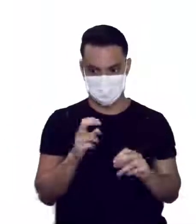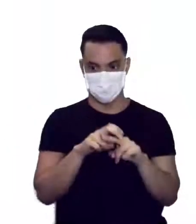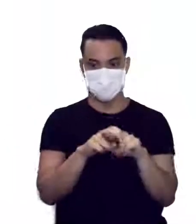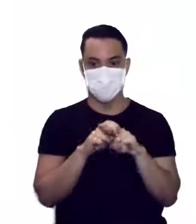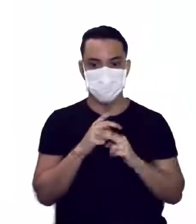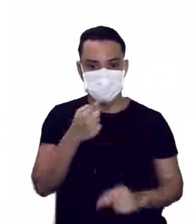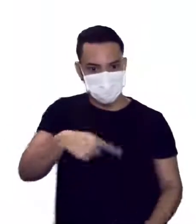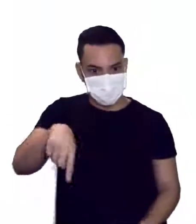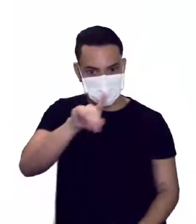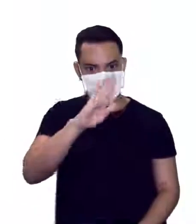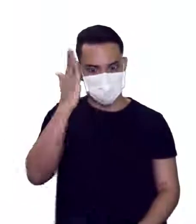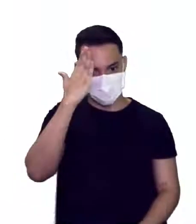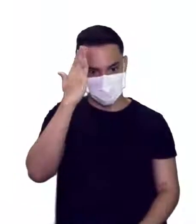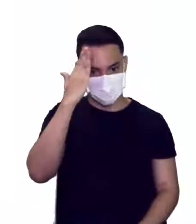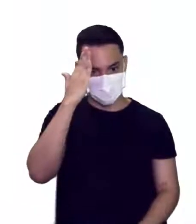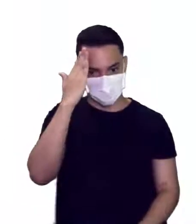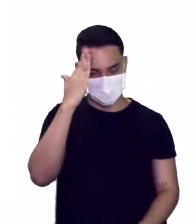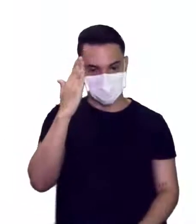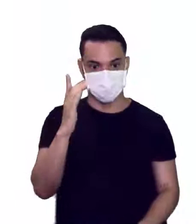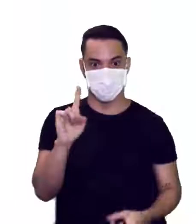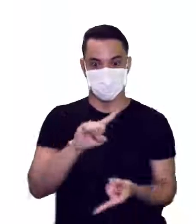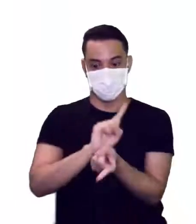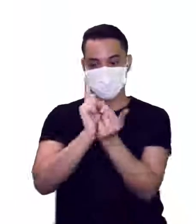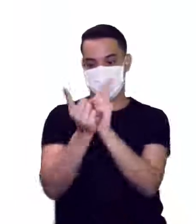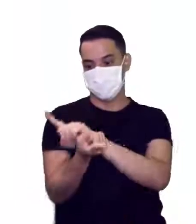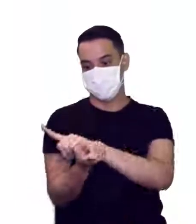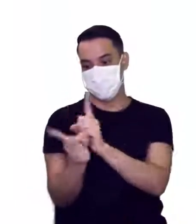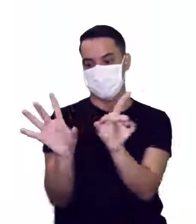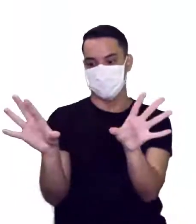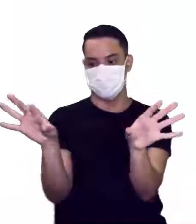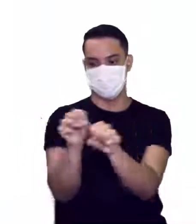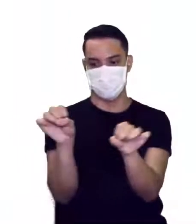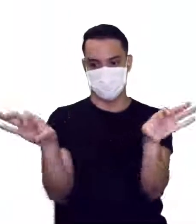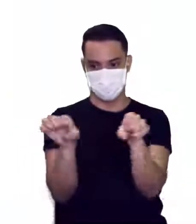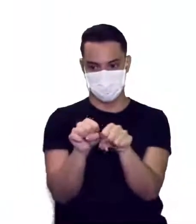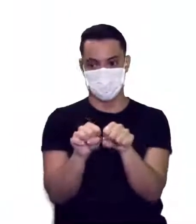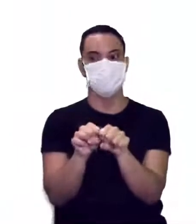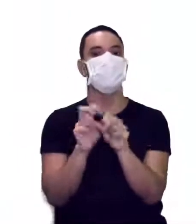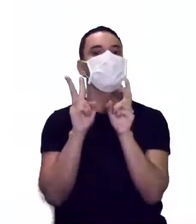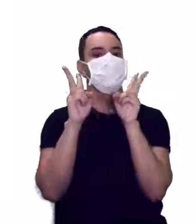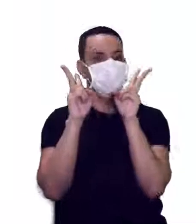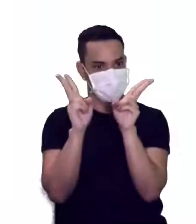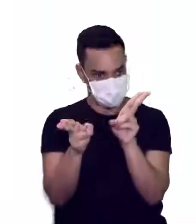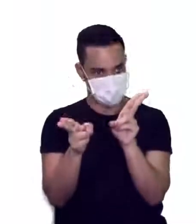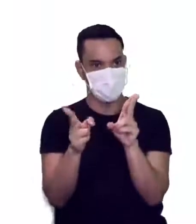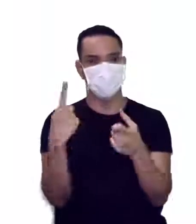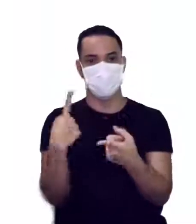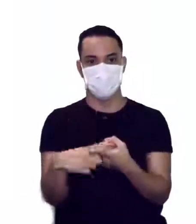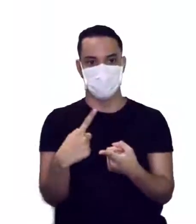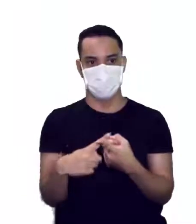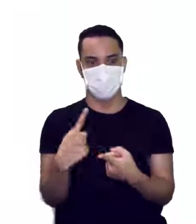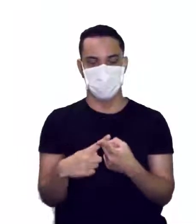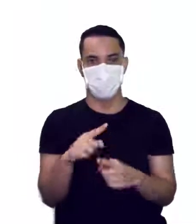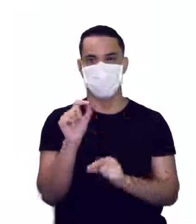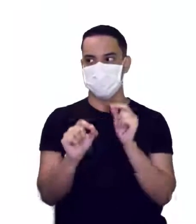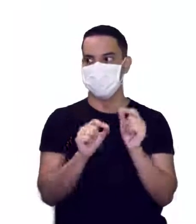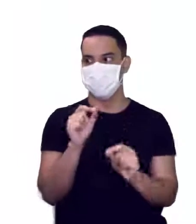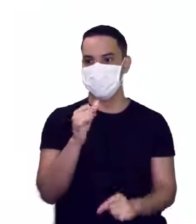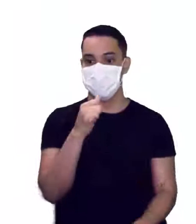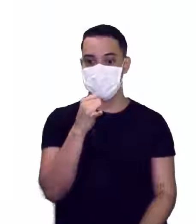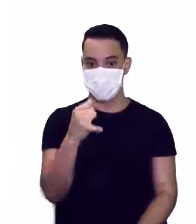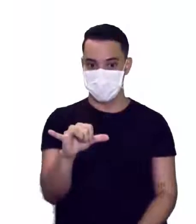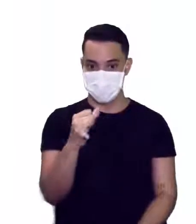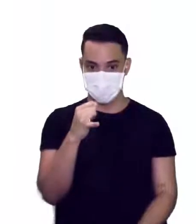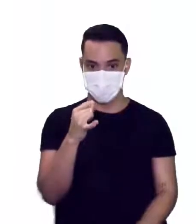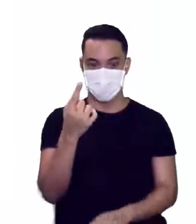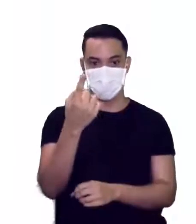aqui, já ouviu aquela frase? Os opostos se atraem? Aqui é a mesma ideia. O elétron atrai o